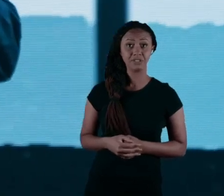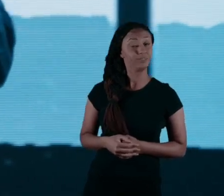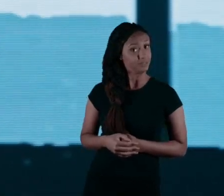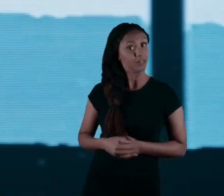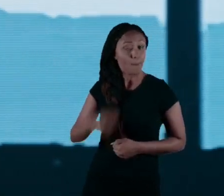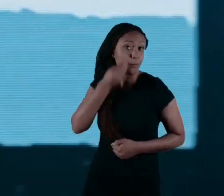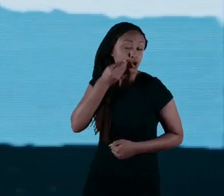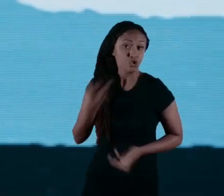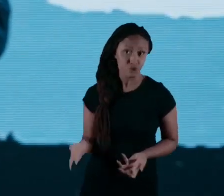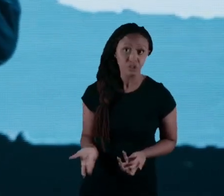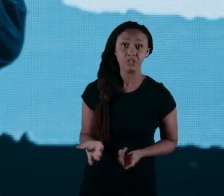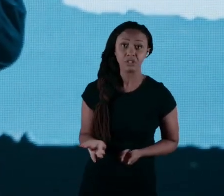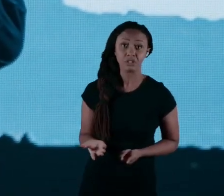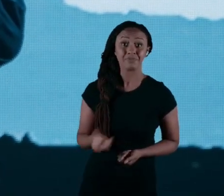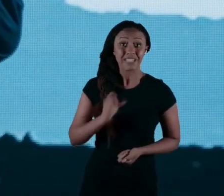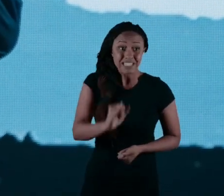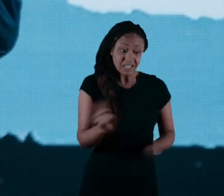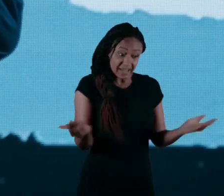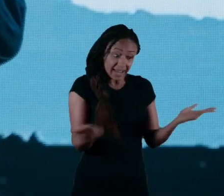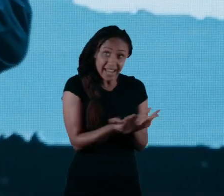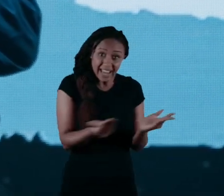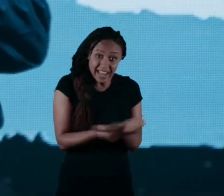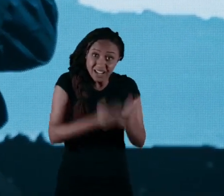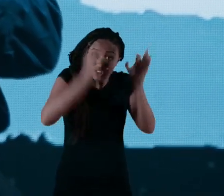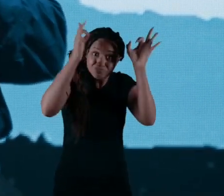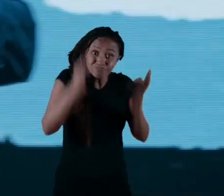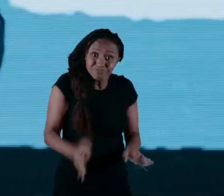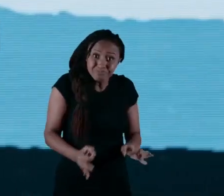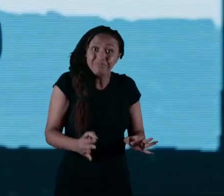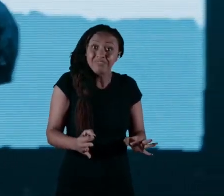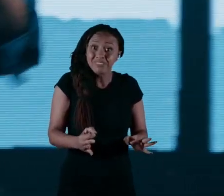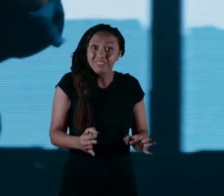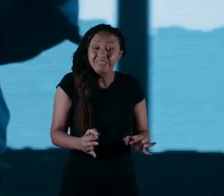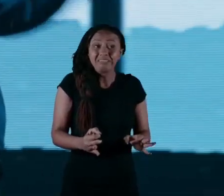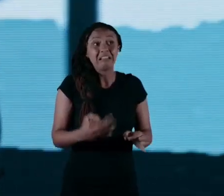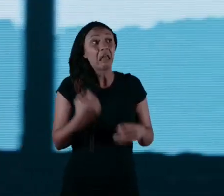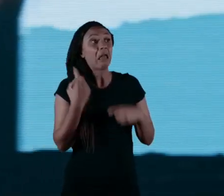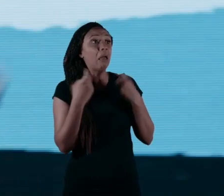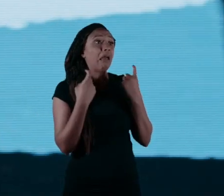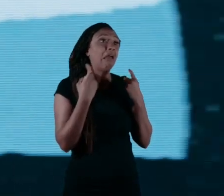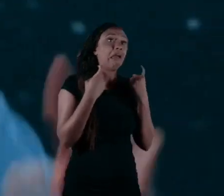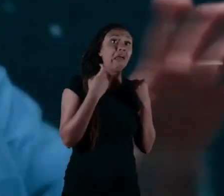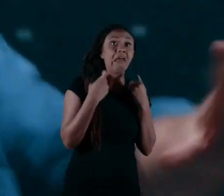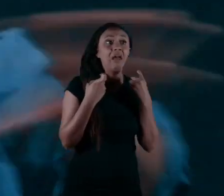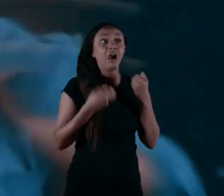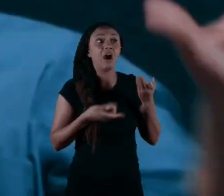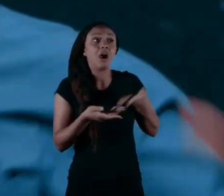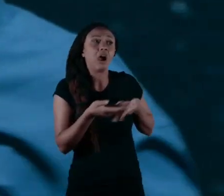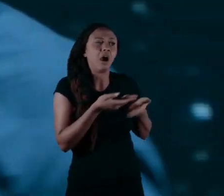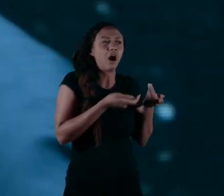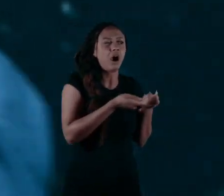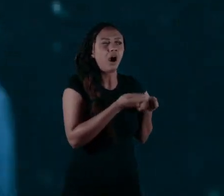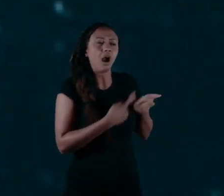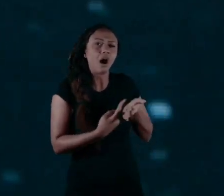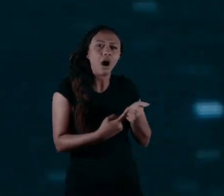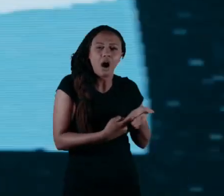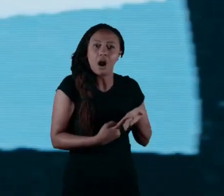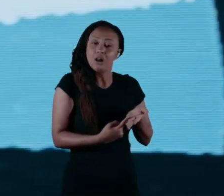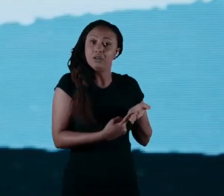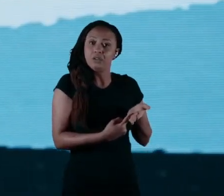Se a igreja de Jesus tivesse menos preocupadas em negociatas, porque hoje